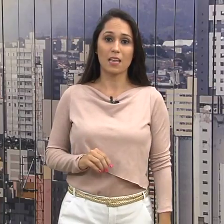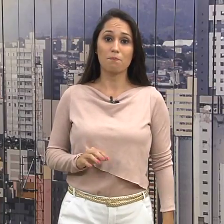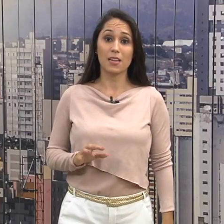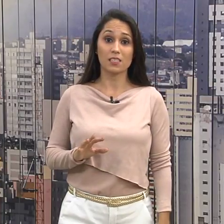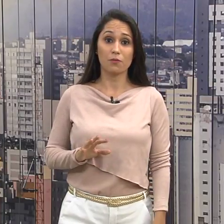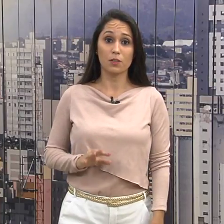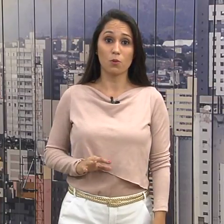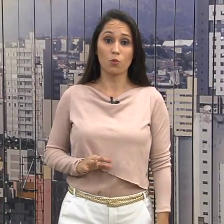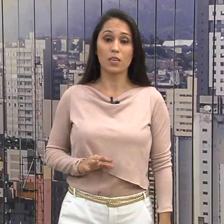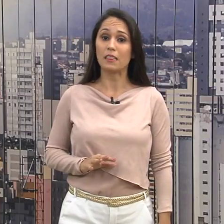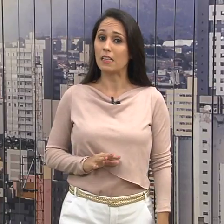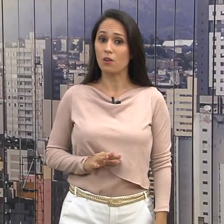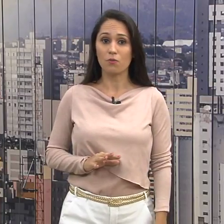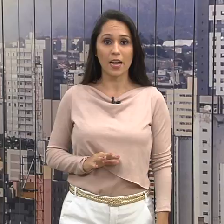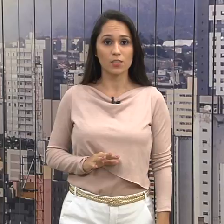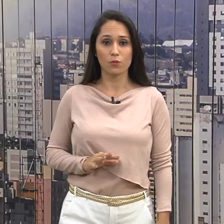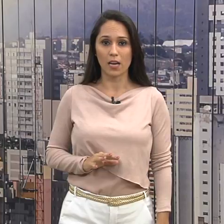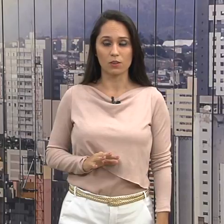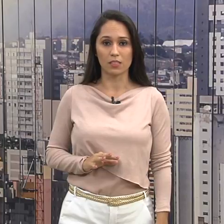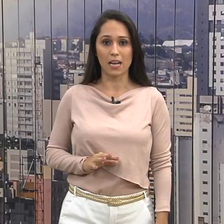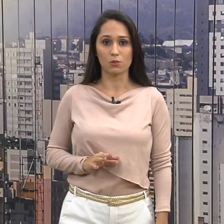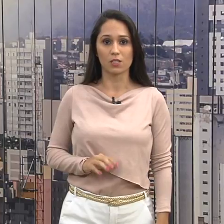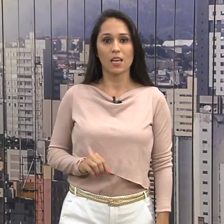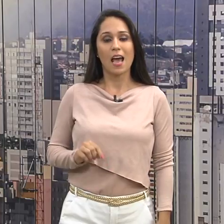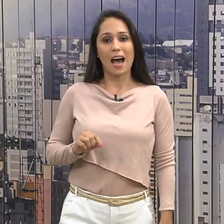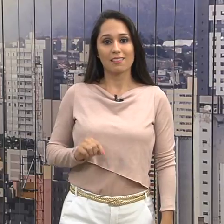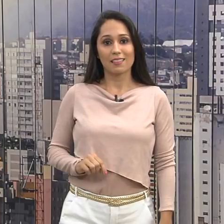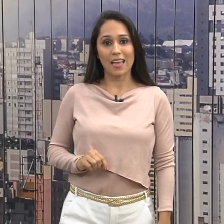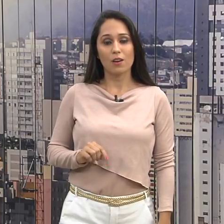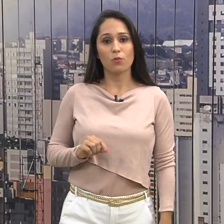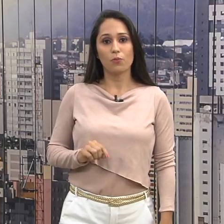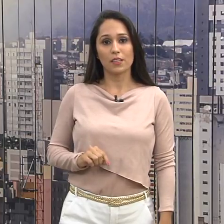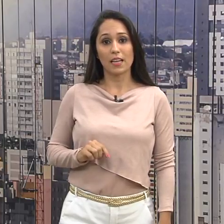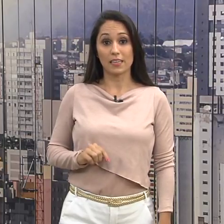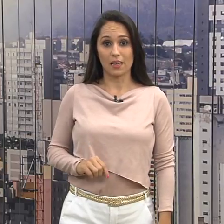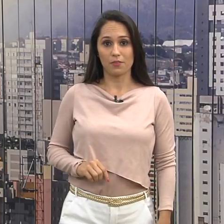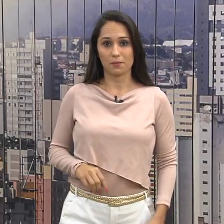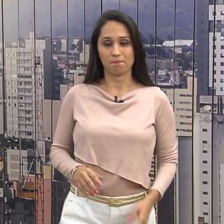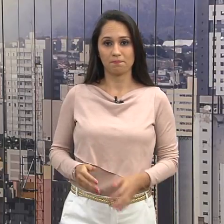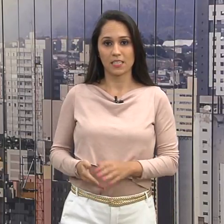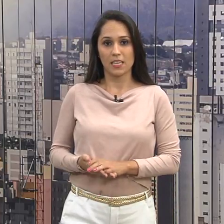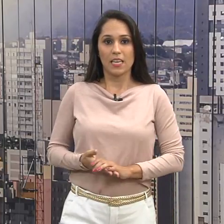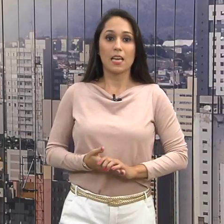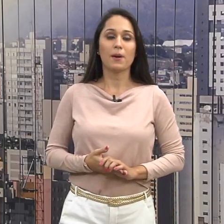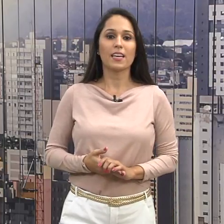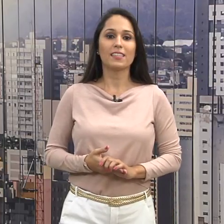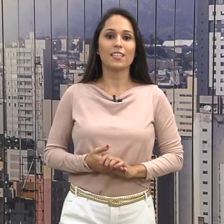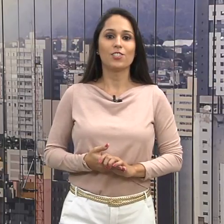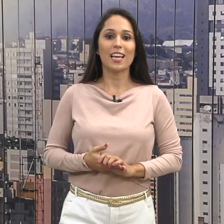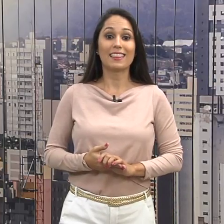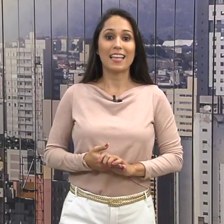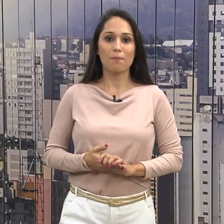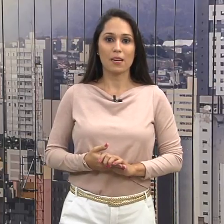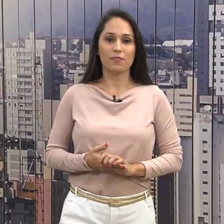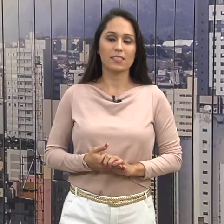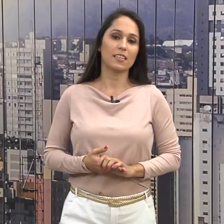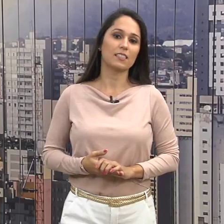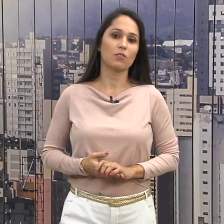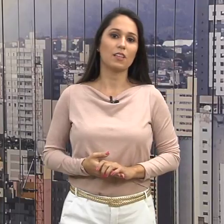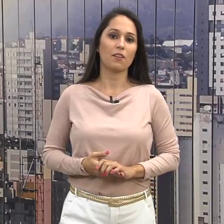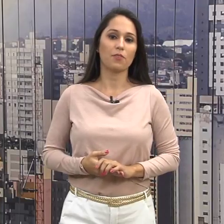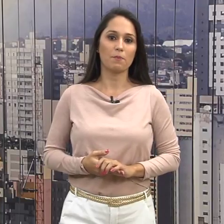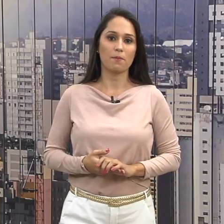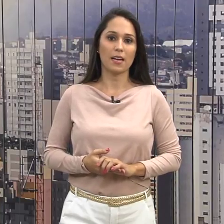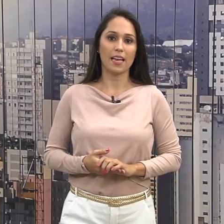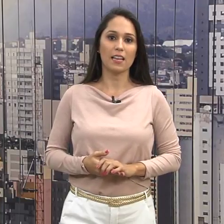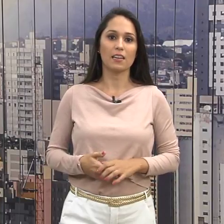canceladas. A empresa afirmou que não vai divulgar os dados até o fim da greve. E amanhã tem dia D para a